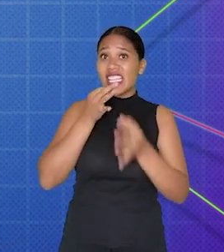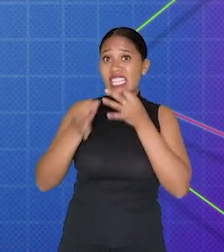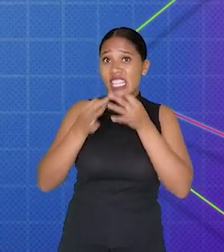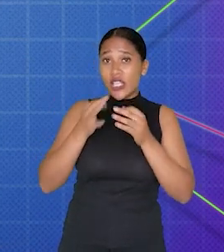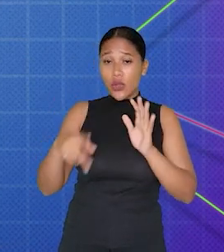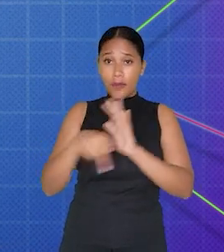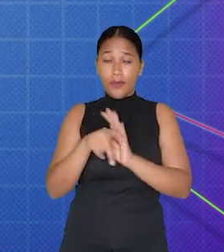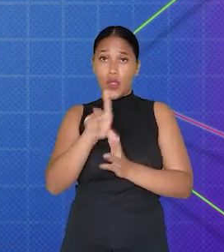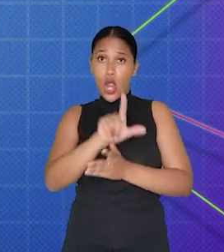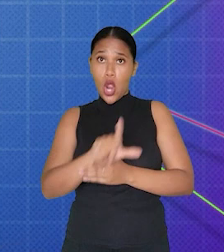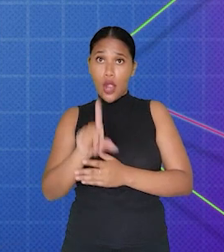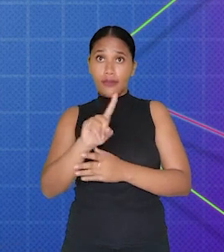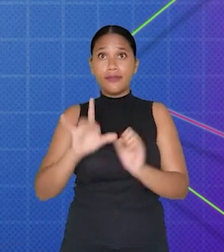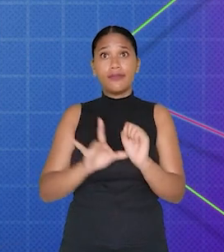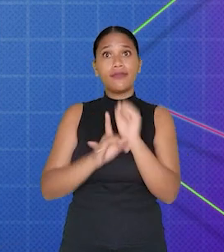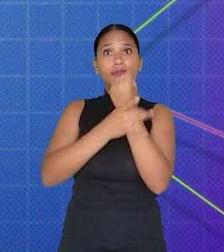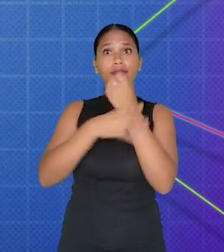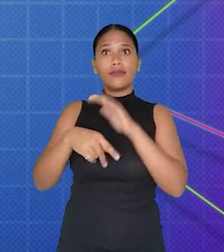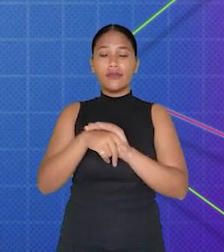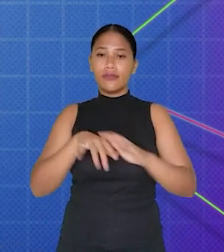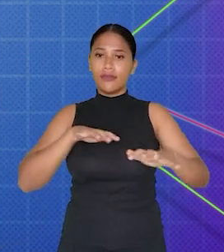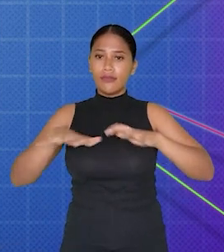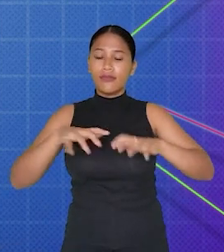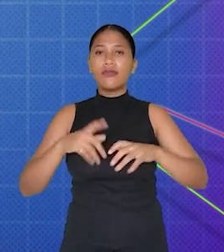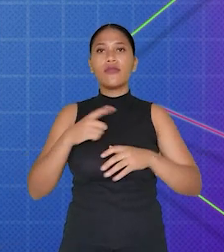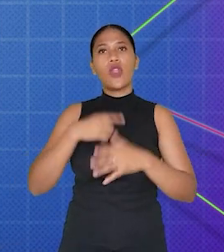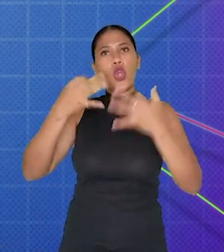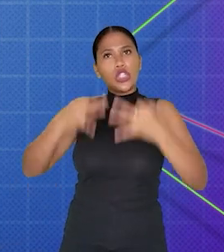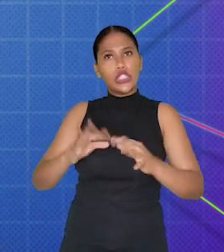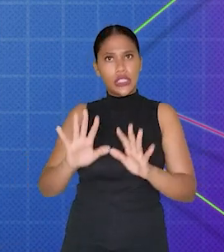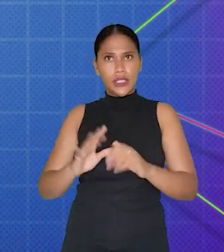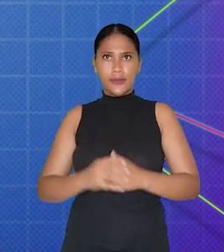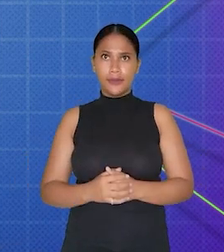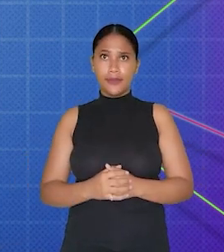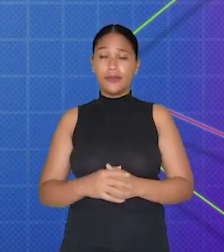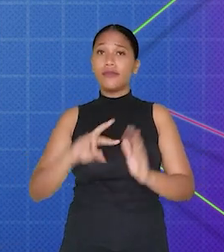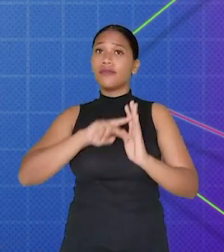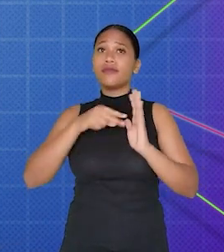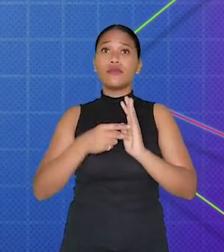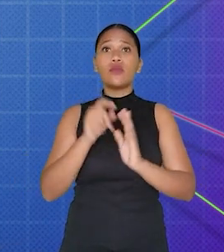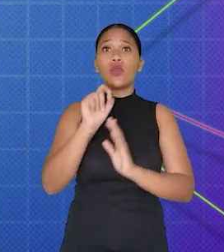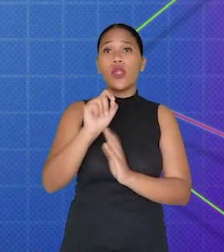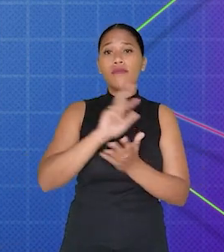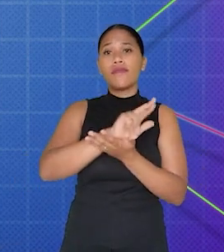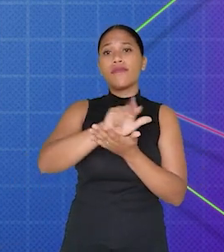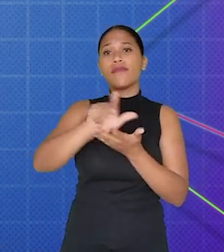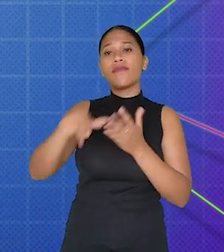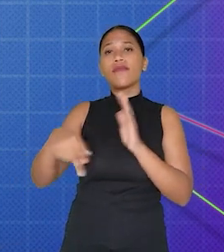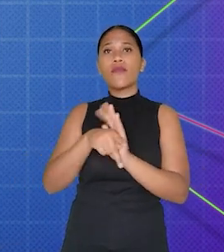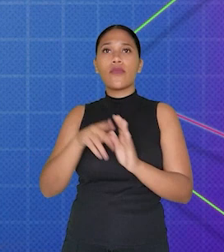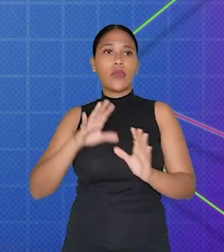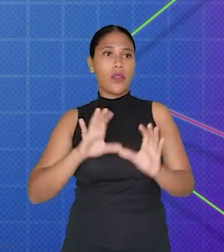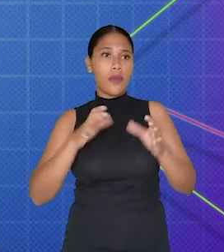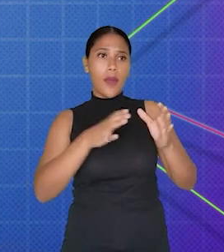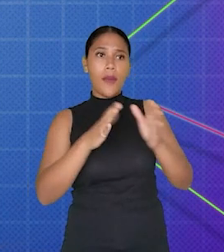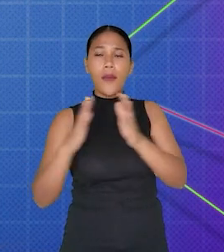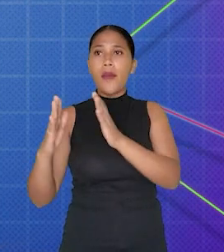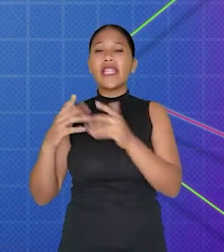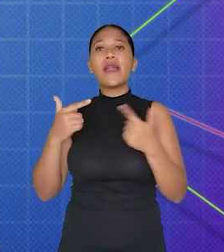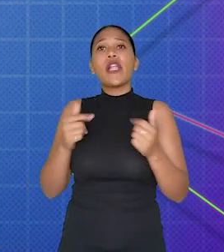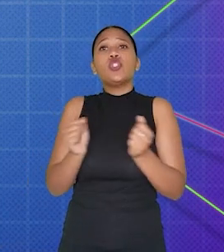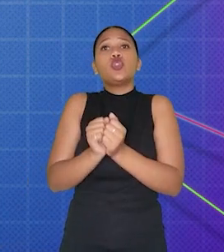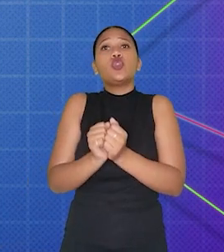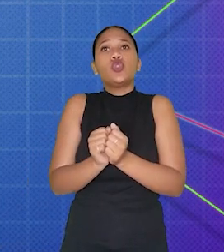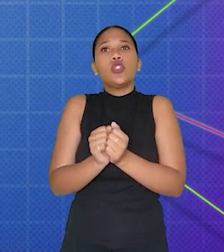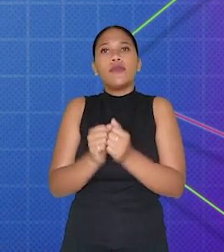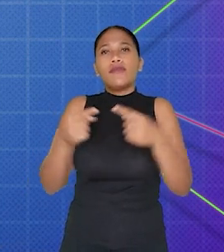Um aspecto crítico da lógica interna do jogo é garantir que a mecânica do jogo seja coesa e consistente. Isso significa que as diferentes partes do jogo